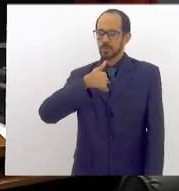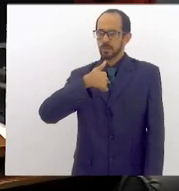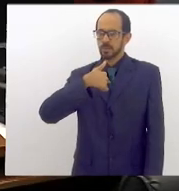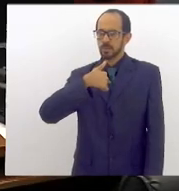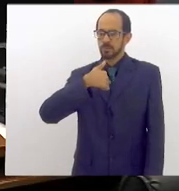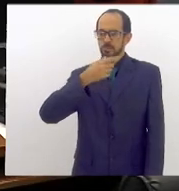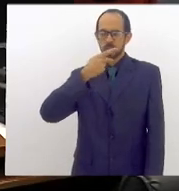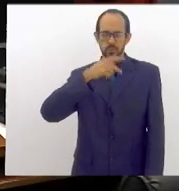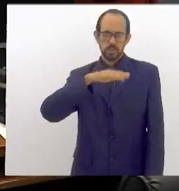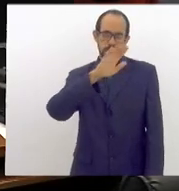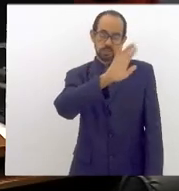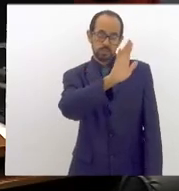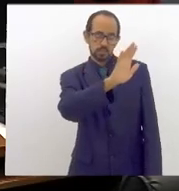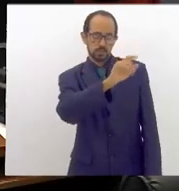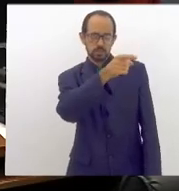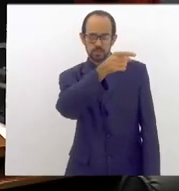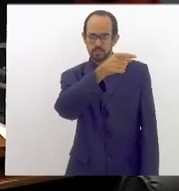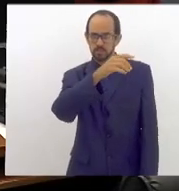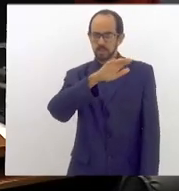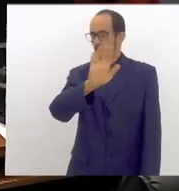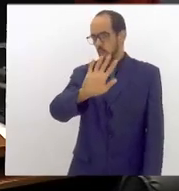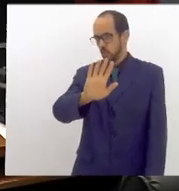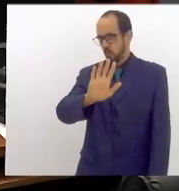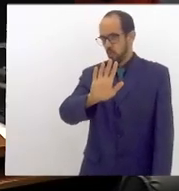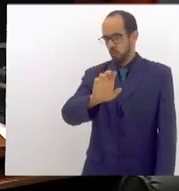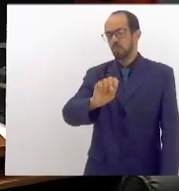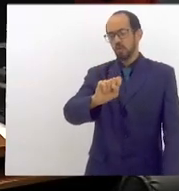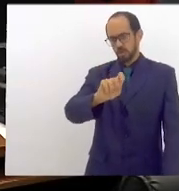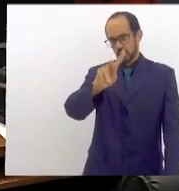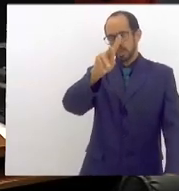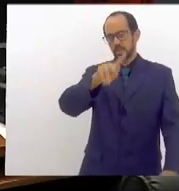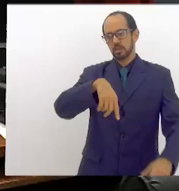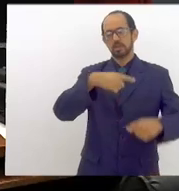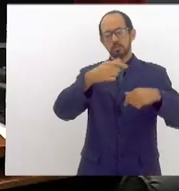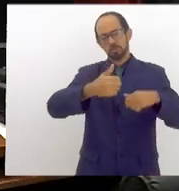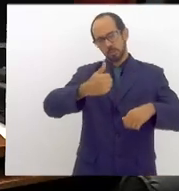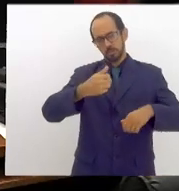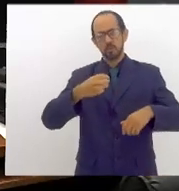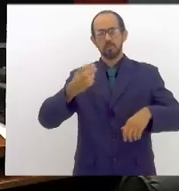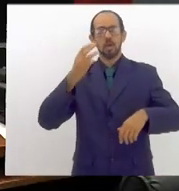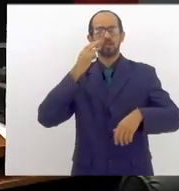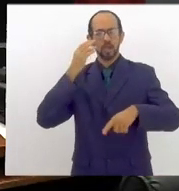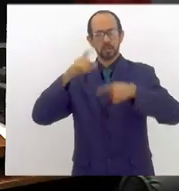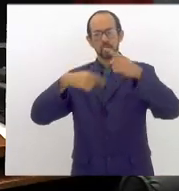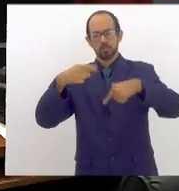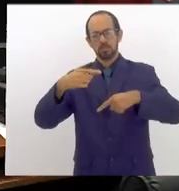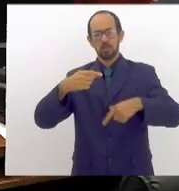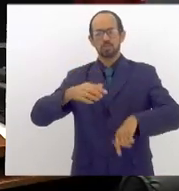fez assim com a mão não não então por favor Deputado Valdete Carneiro em seguida deputado